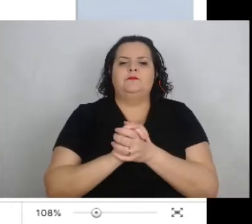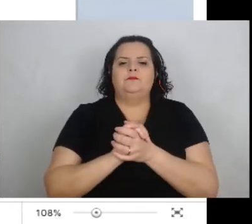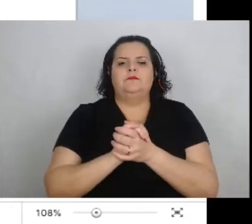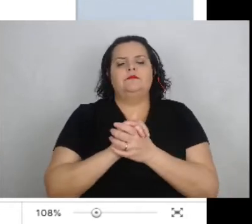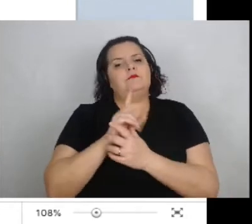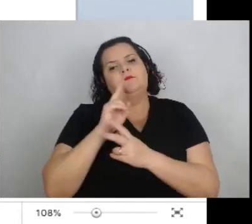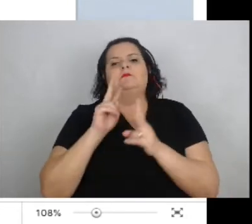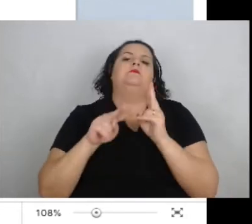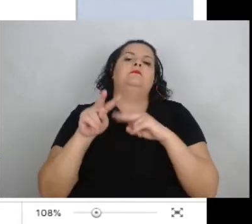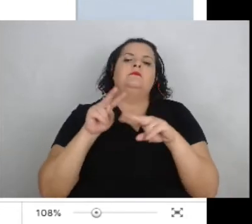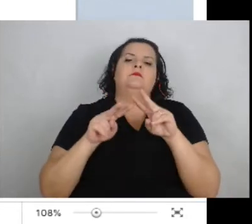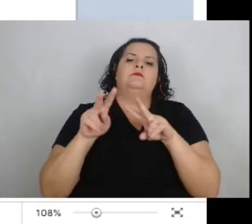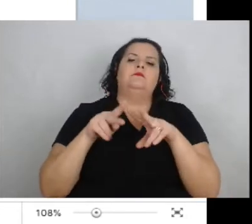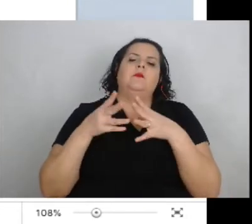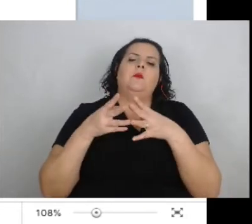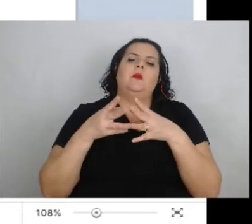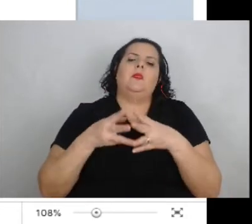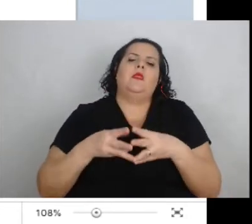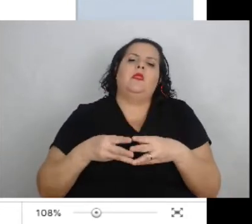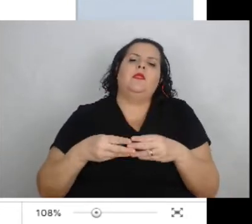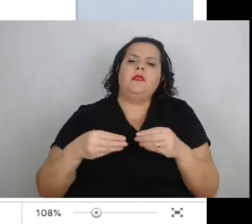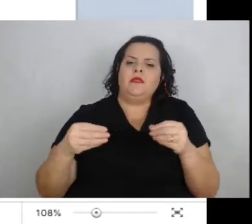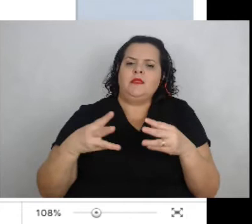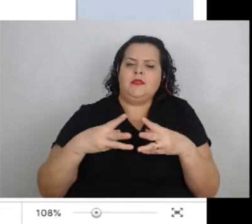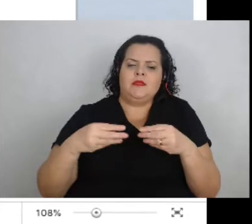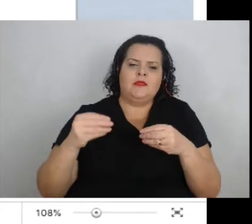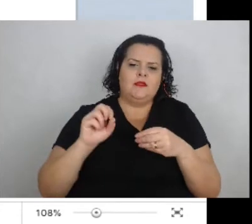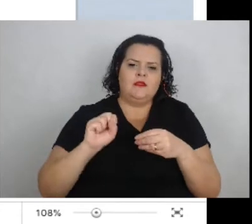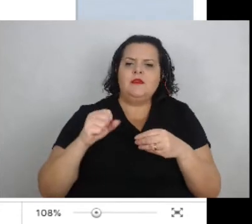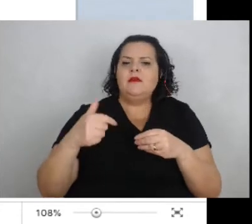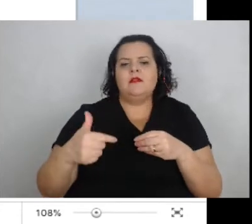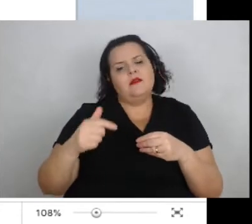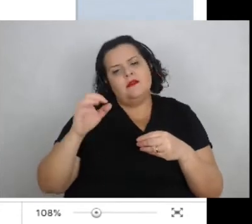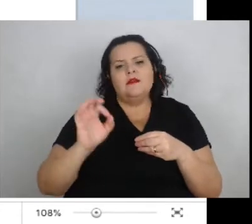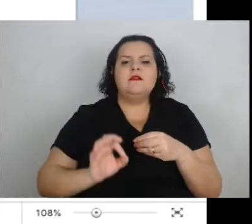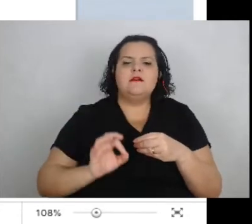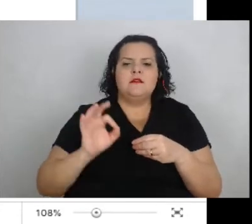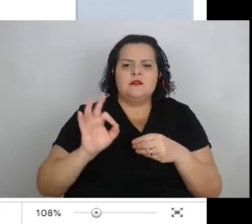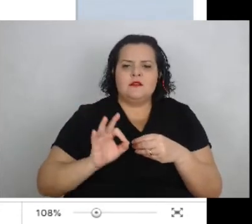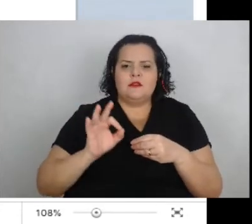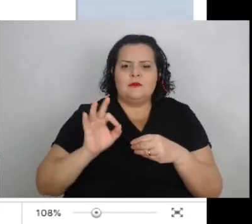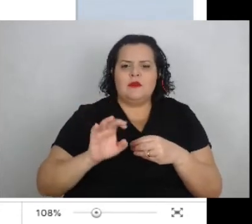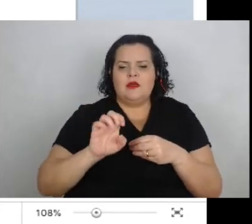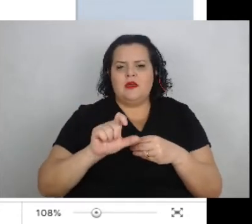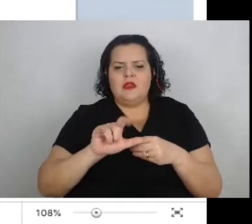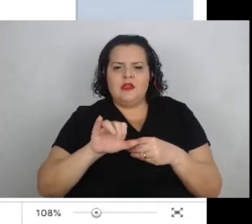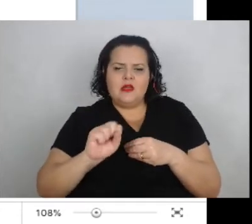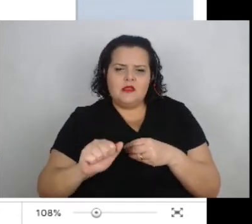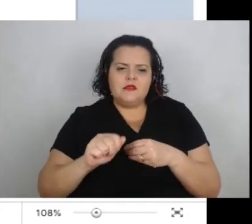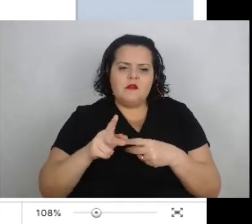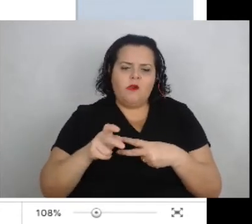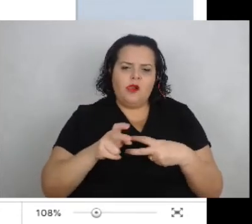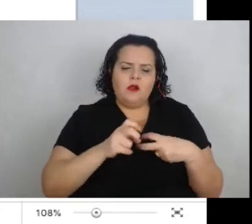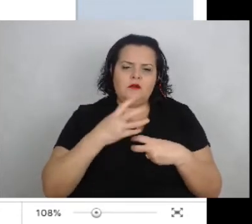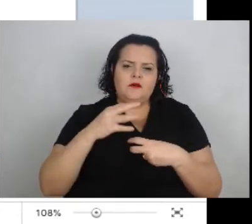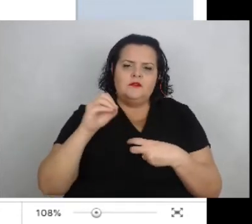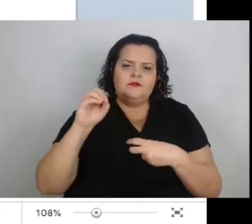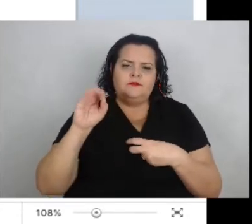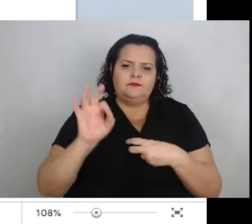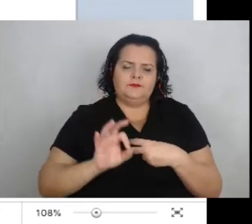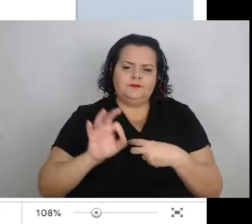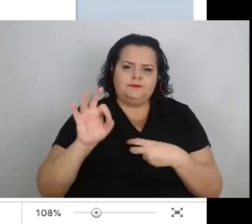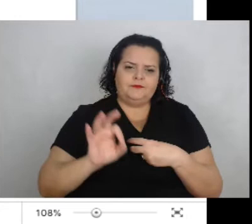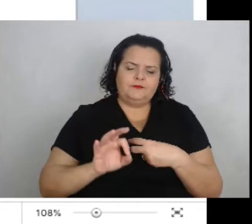vejam a sensibilidade, 82%, da quimiluminescência, do ELISA, às vezes 40%, e por